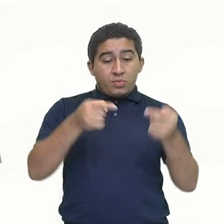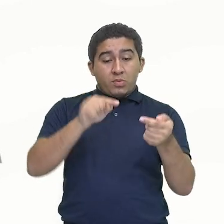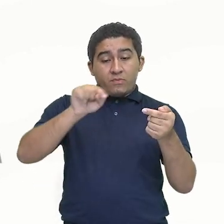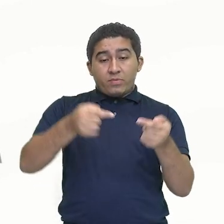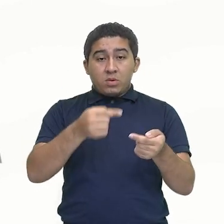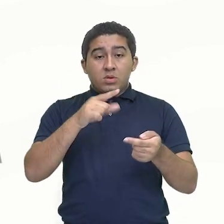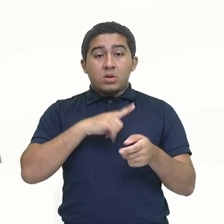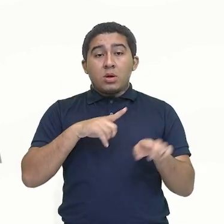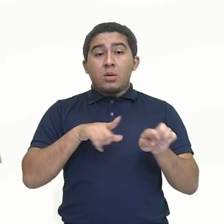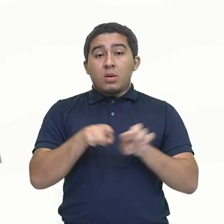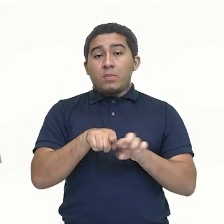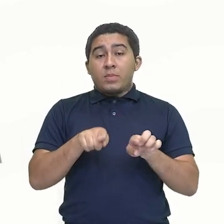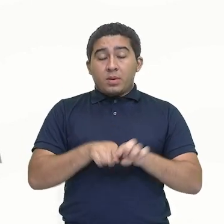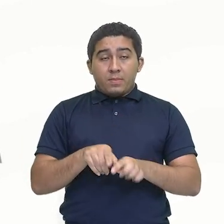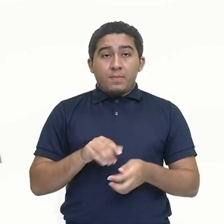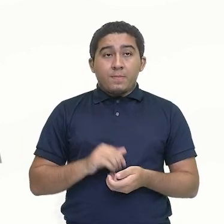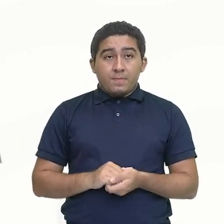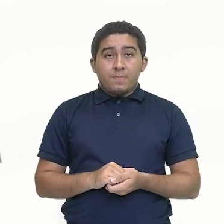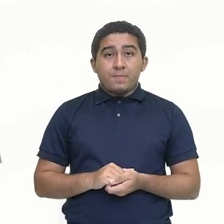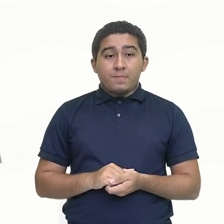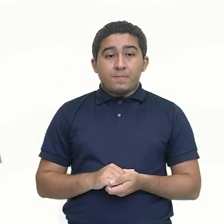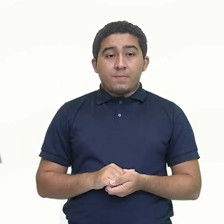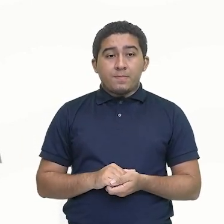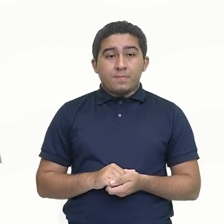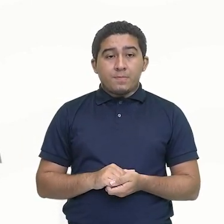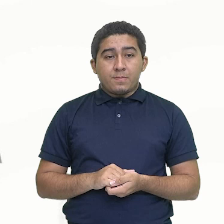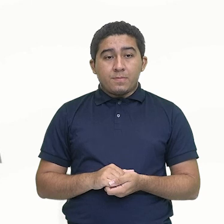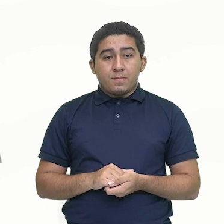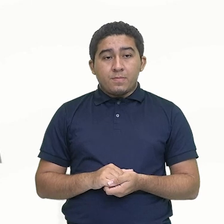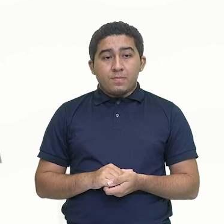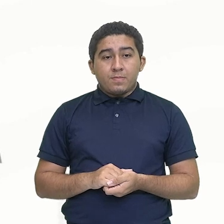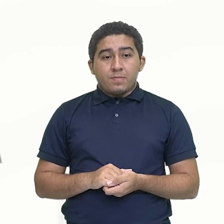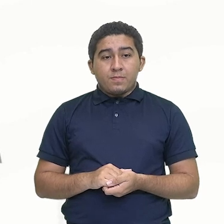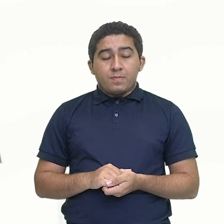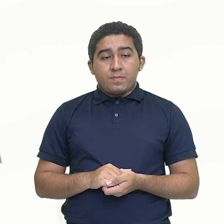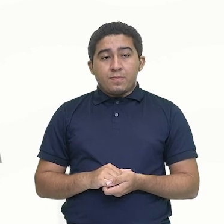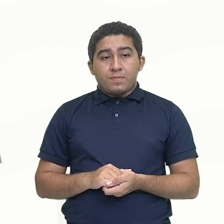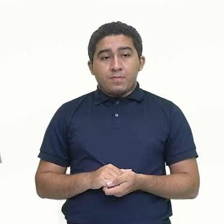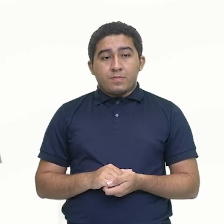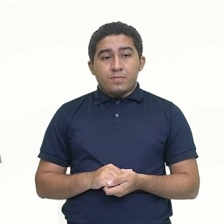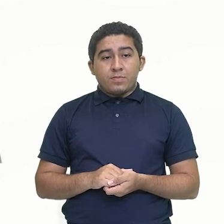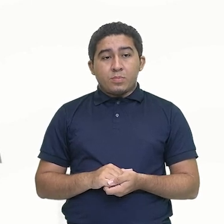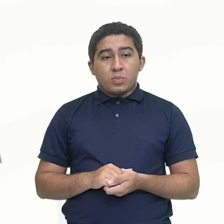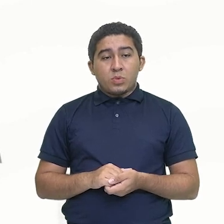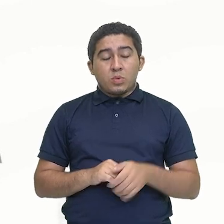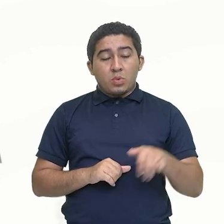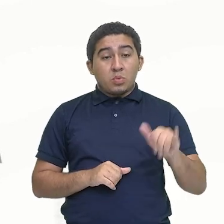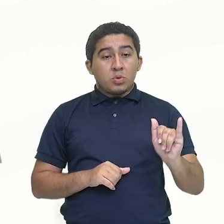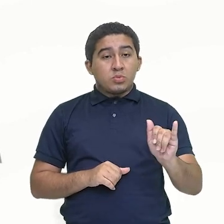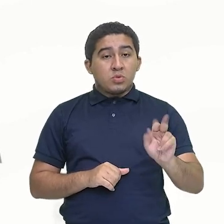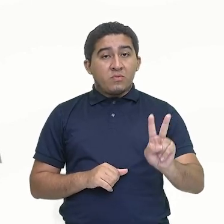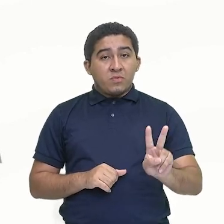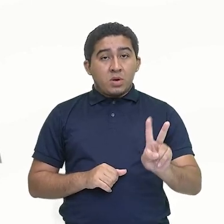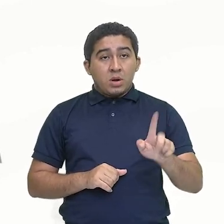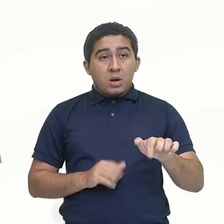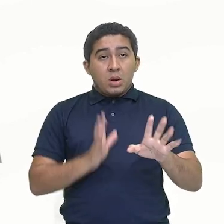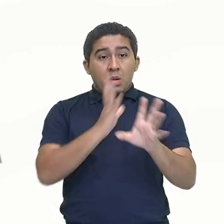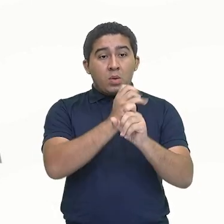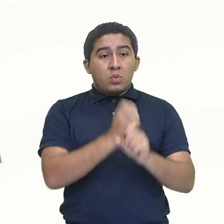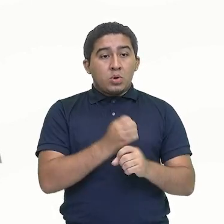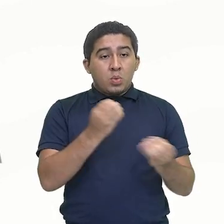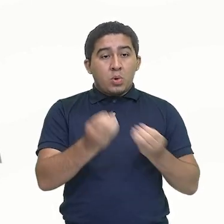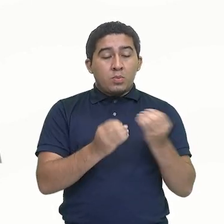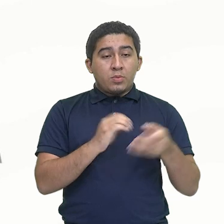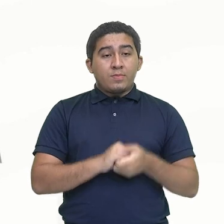E o y do vértice, tá? Que a gente está chamando aqui de yv, ele é calculado dessa